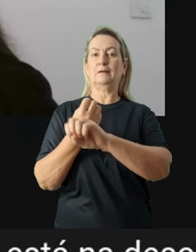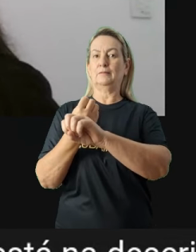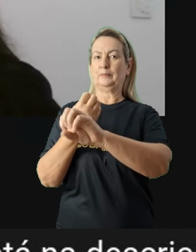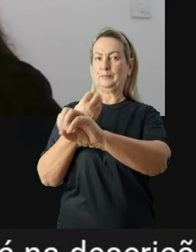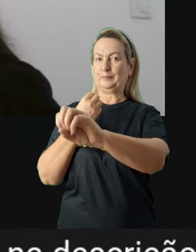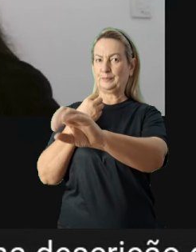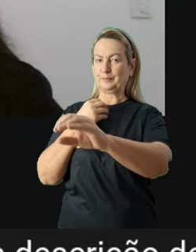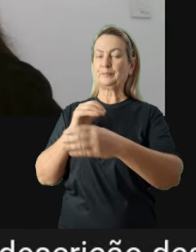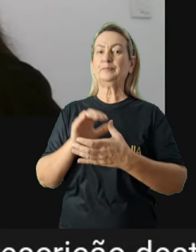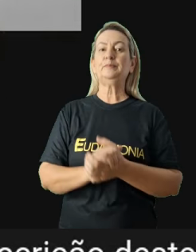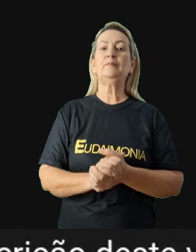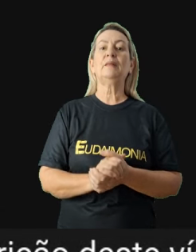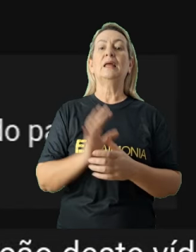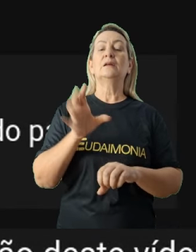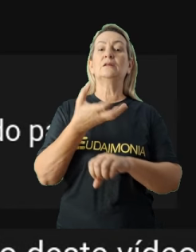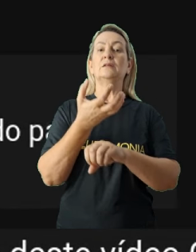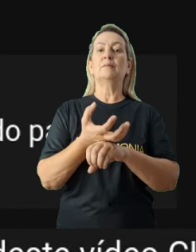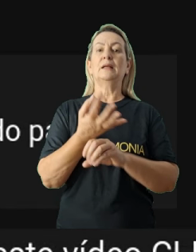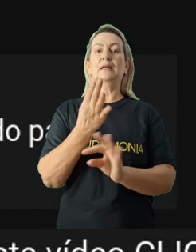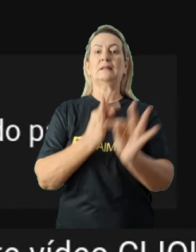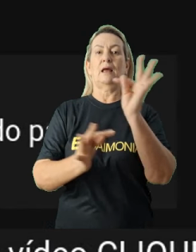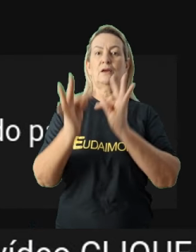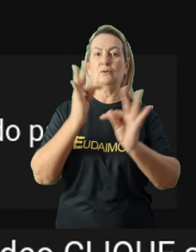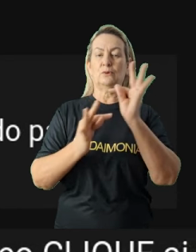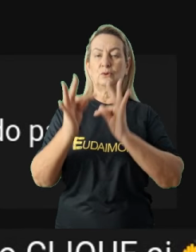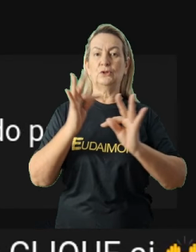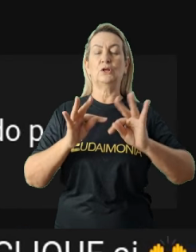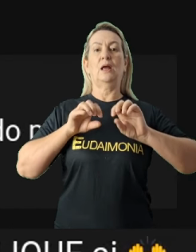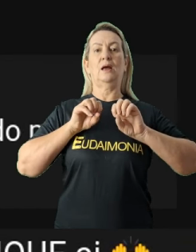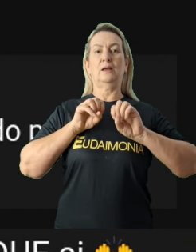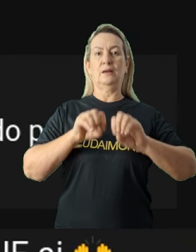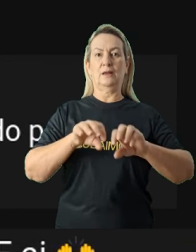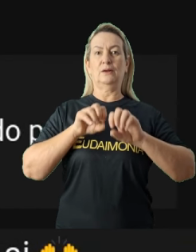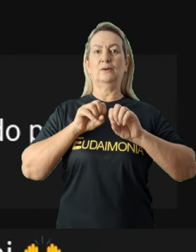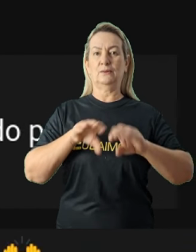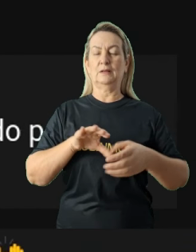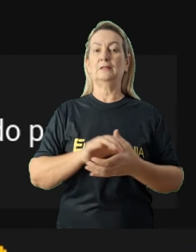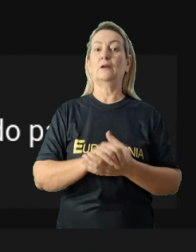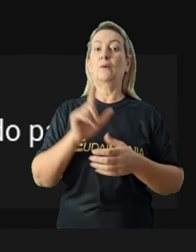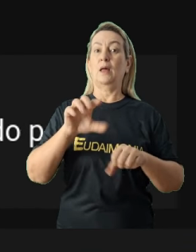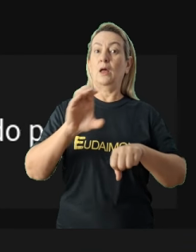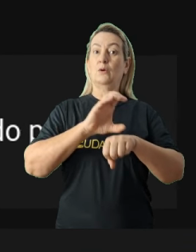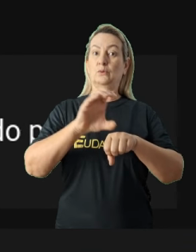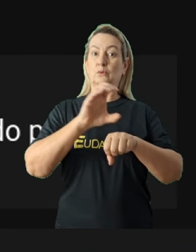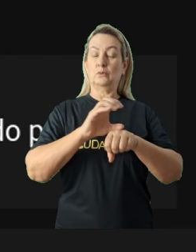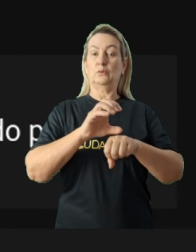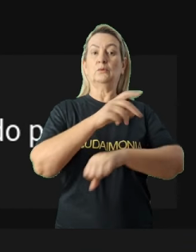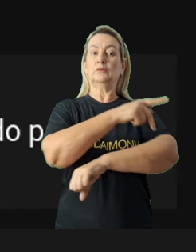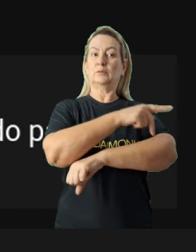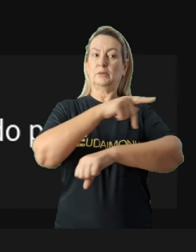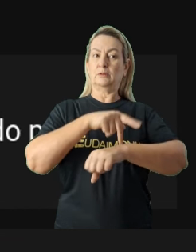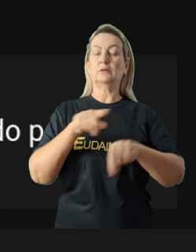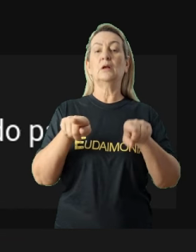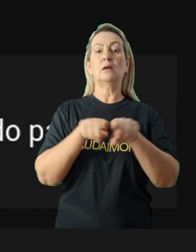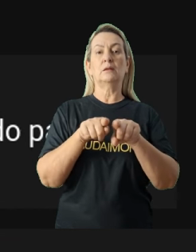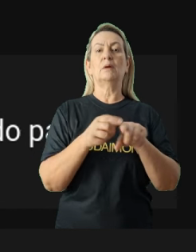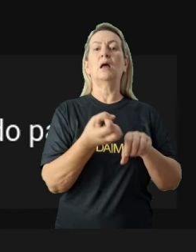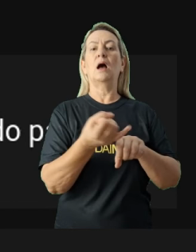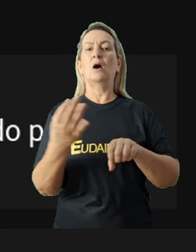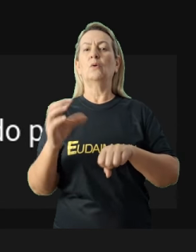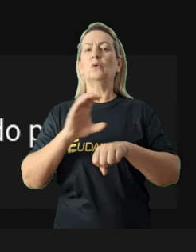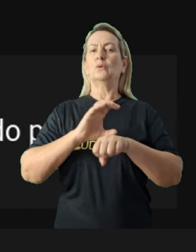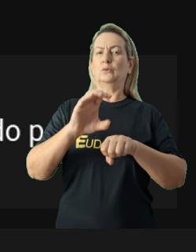tenho uma disciplina na EAD do Grupo C Educacional, que é Tecnologias e Educação. E faz parte do